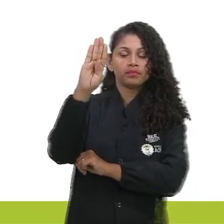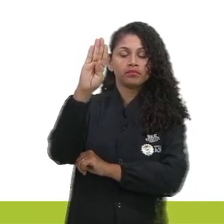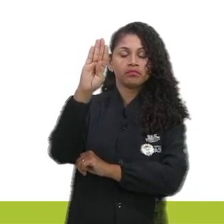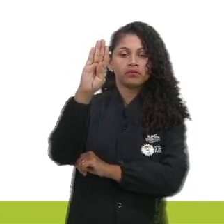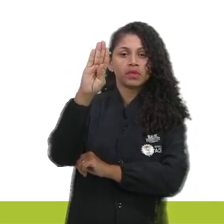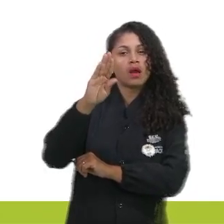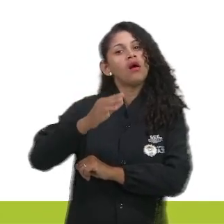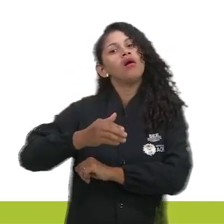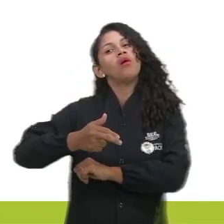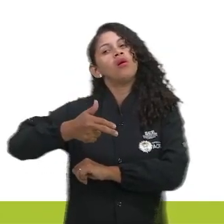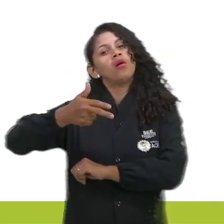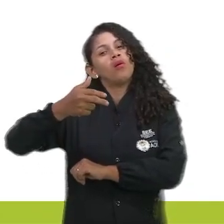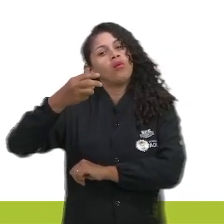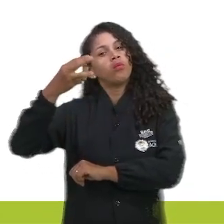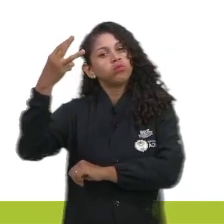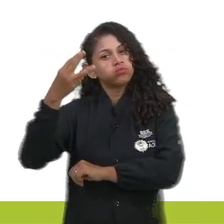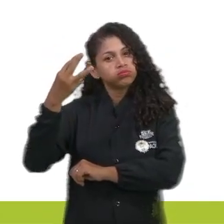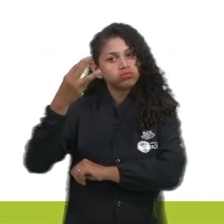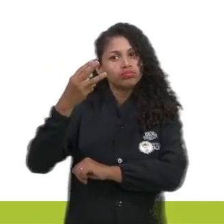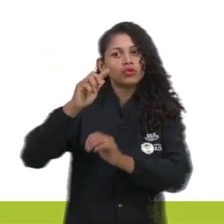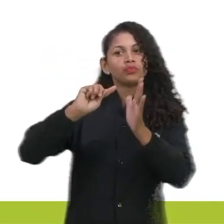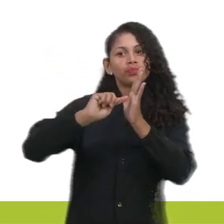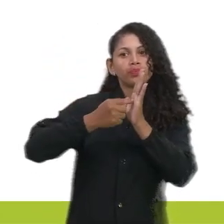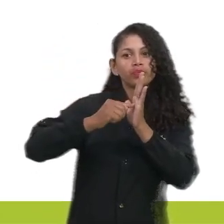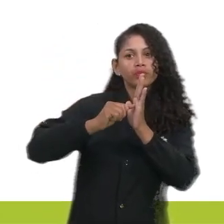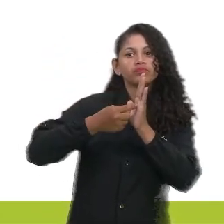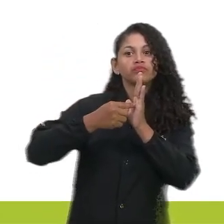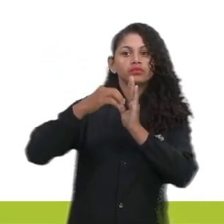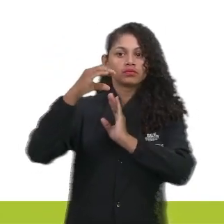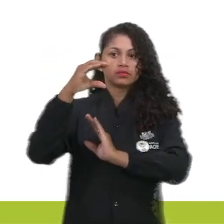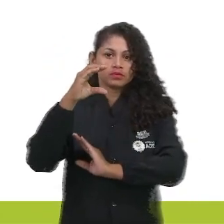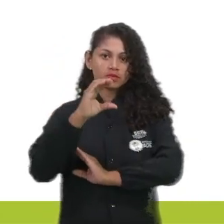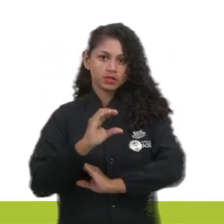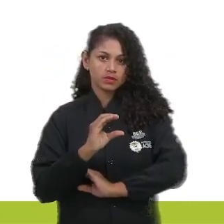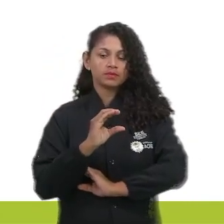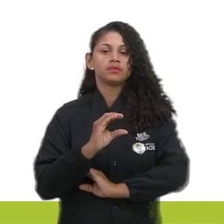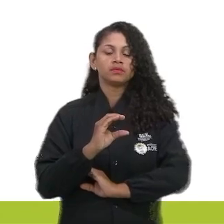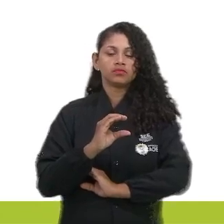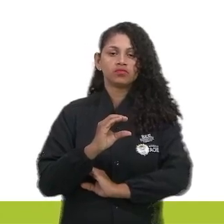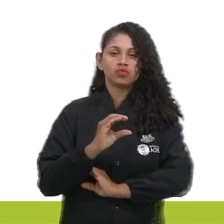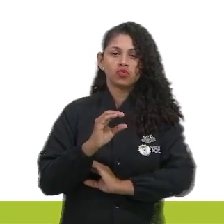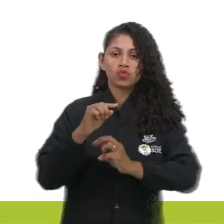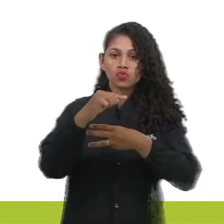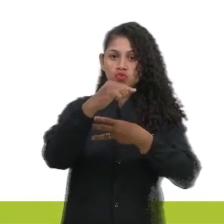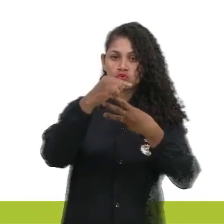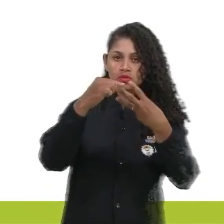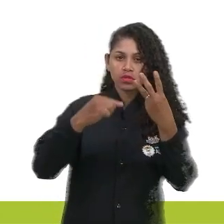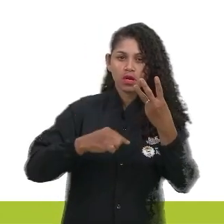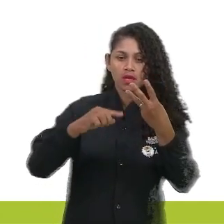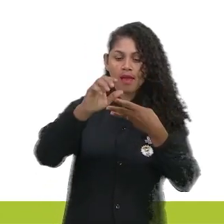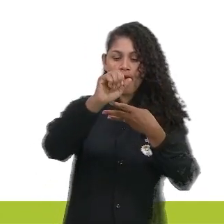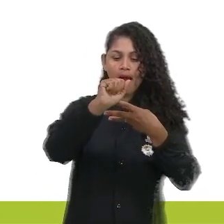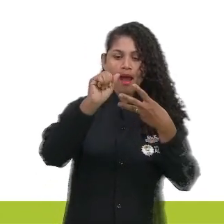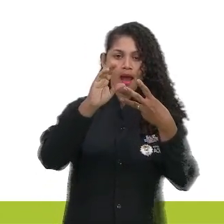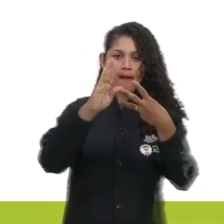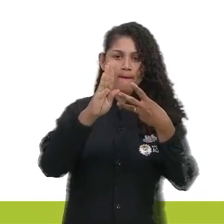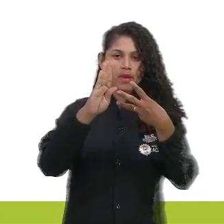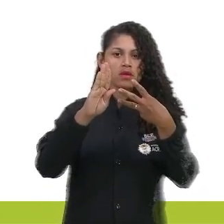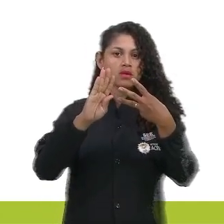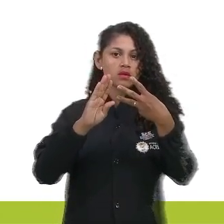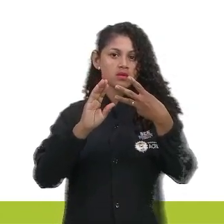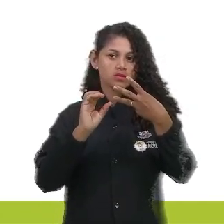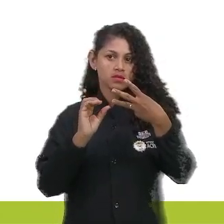ponto C aqui. Então, esses três pontos formam esse ângulo aqui.